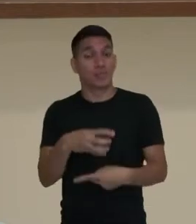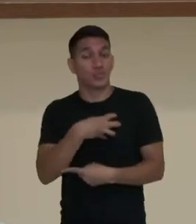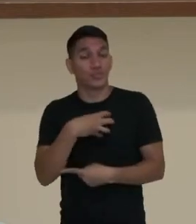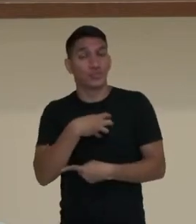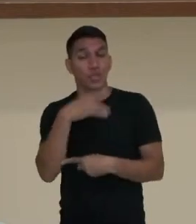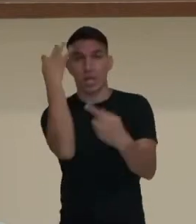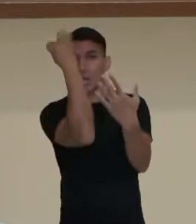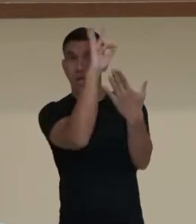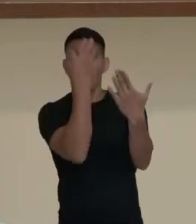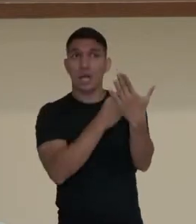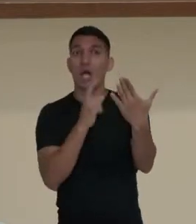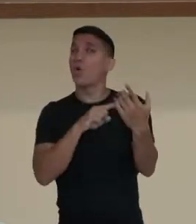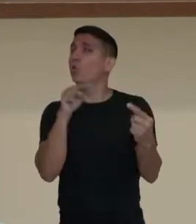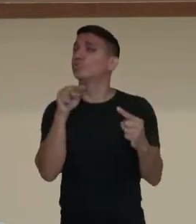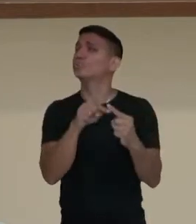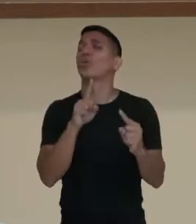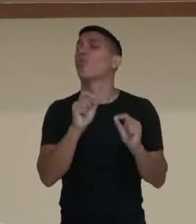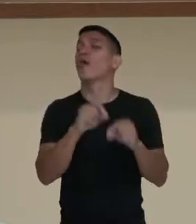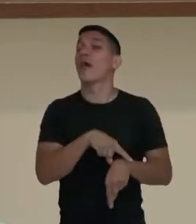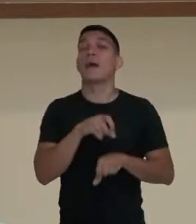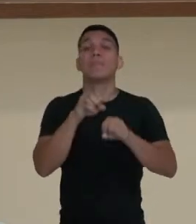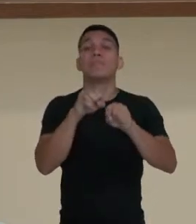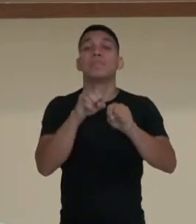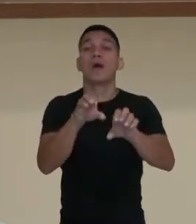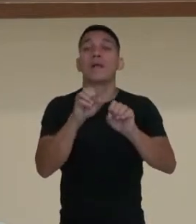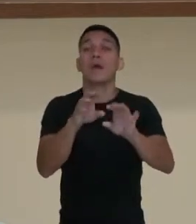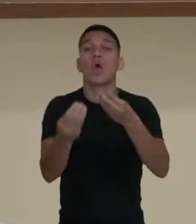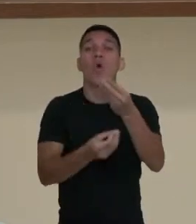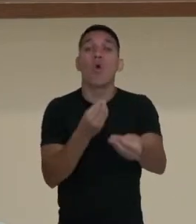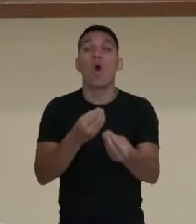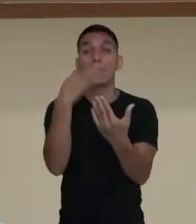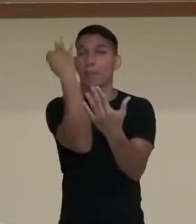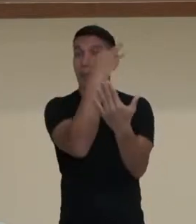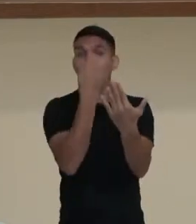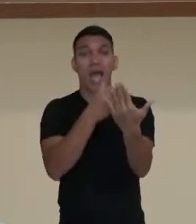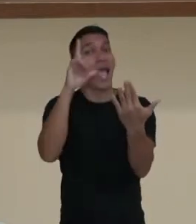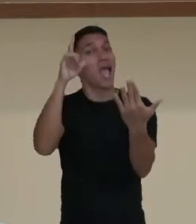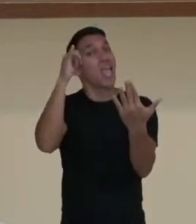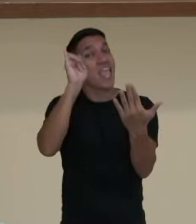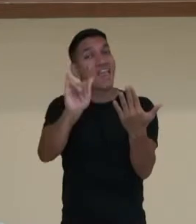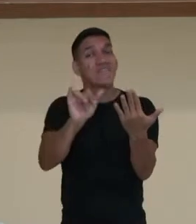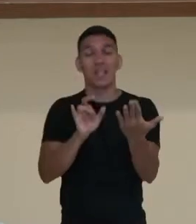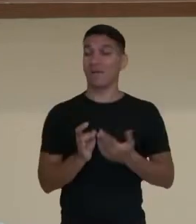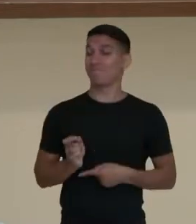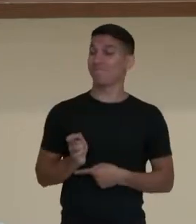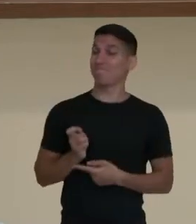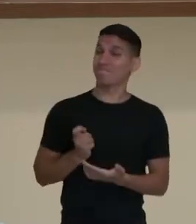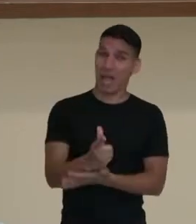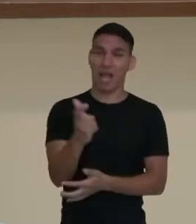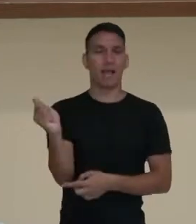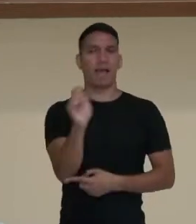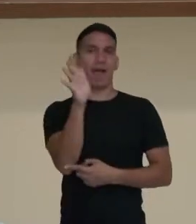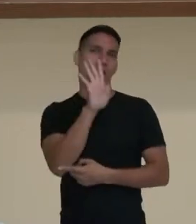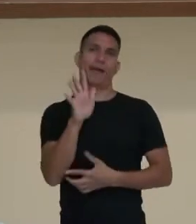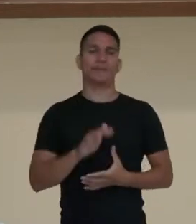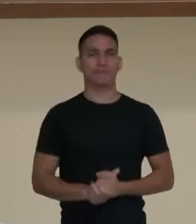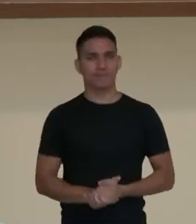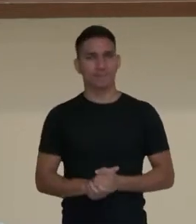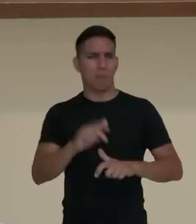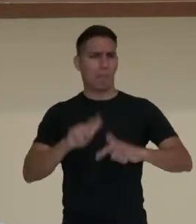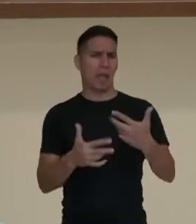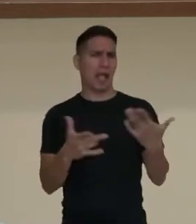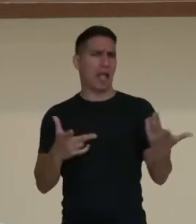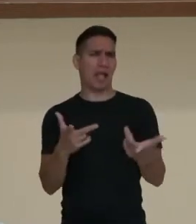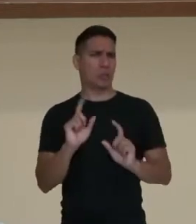é sem gastar fortunas em produtos. Então ela mostra como fazer determinada maquiagem sem utilizar